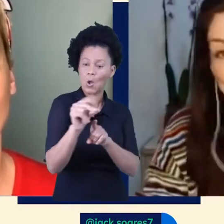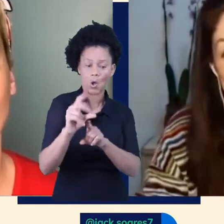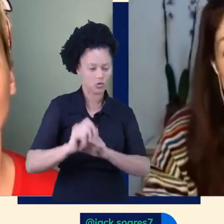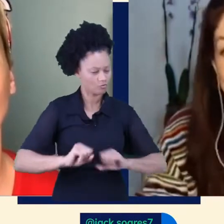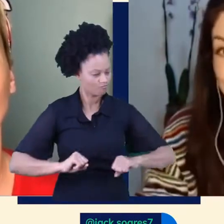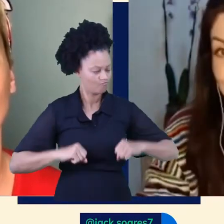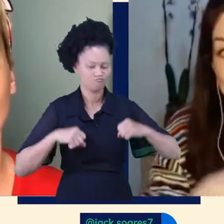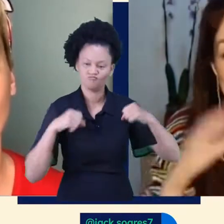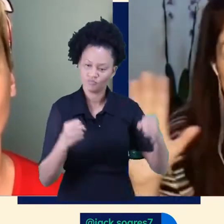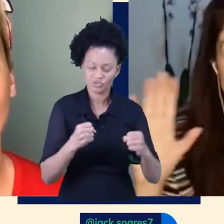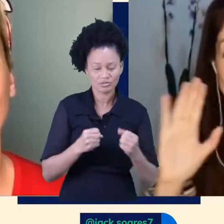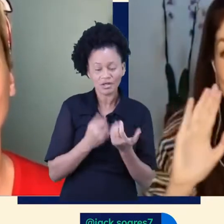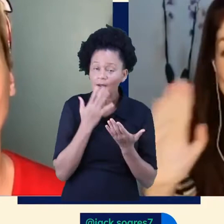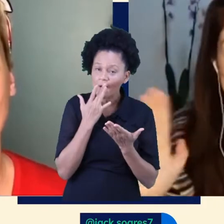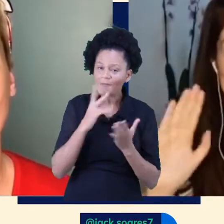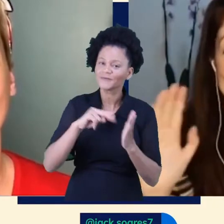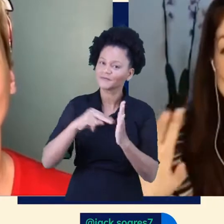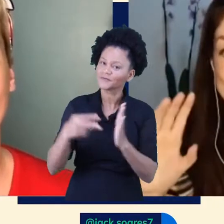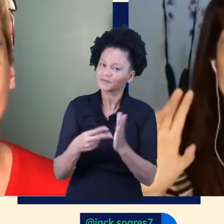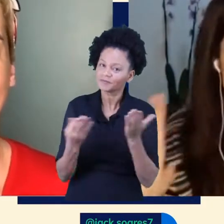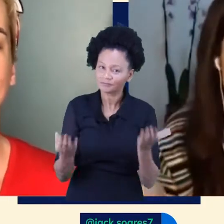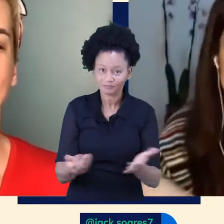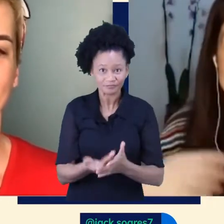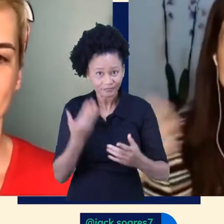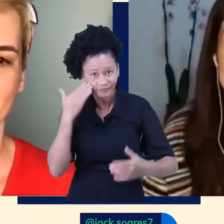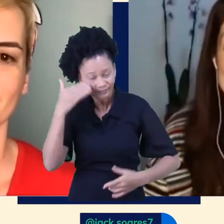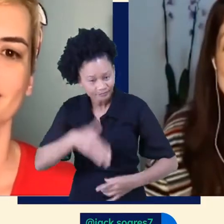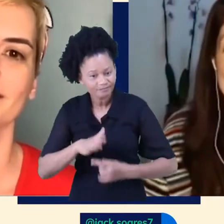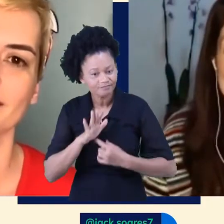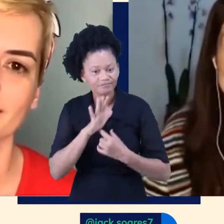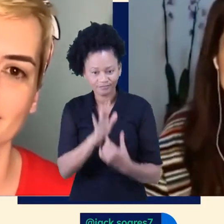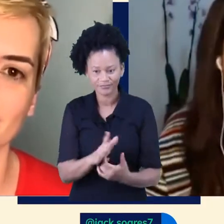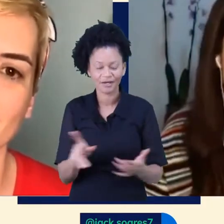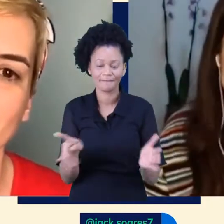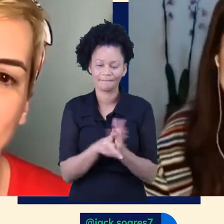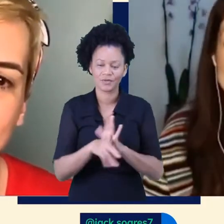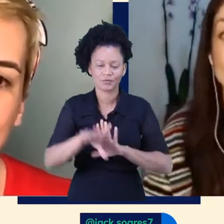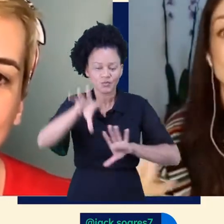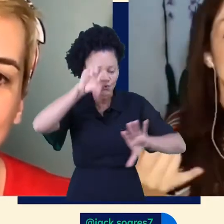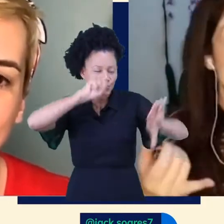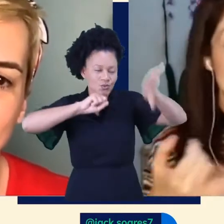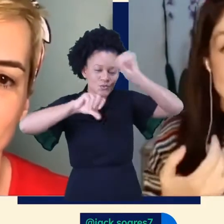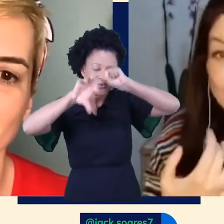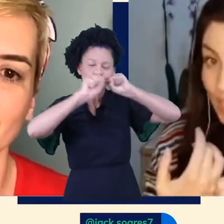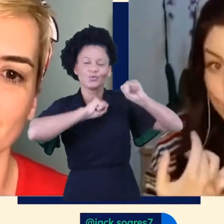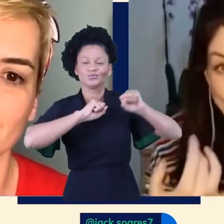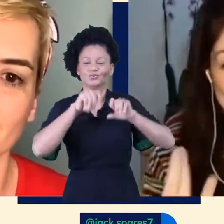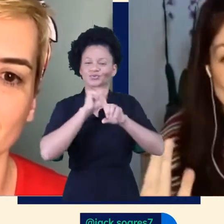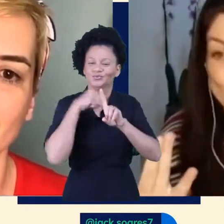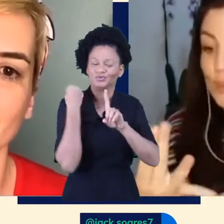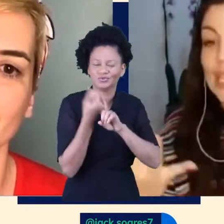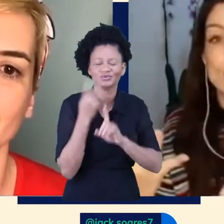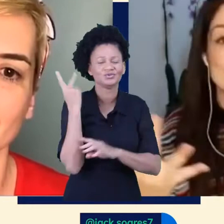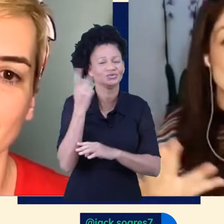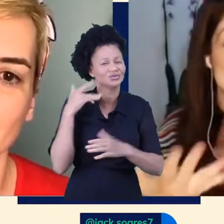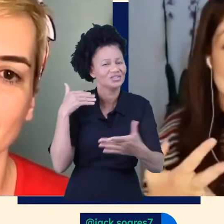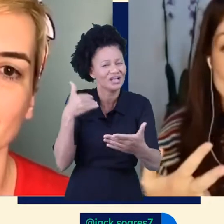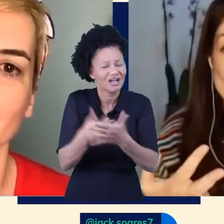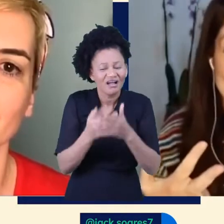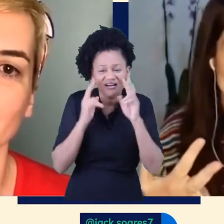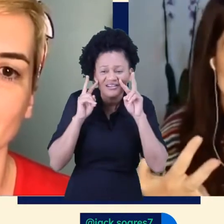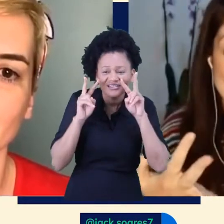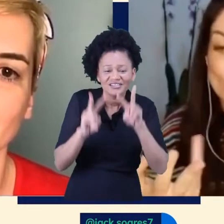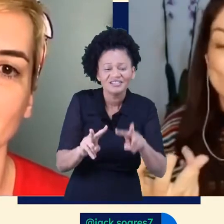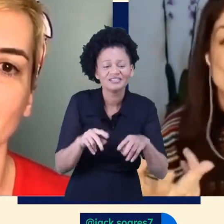Então, gente, para provar que isso é uma construção social, é só você ir na história e ver, por exemplo, né, a história dos brincos, a história